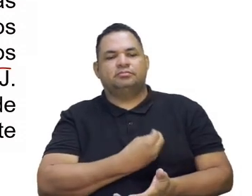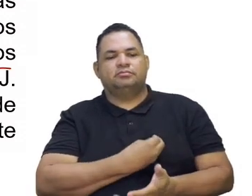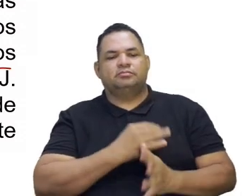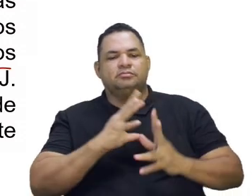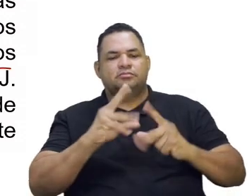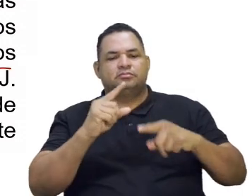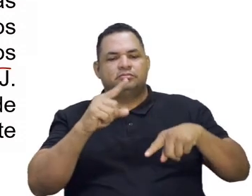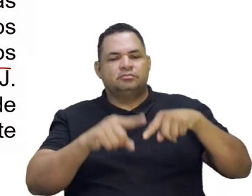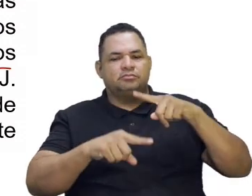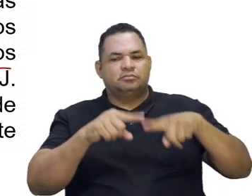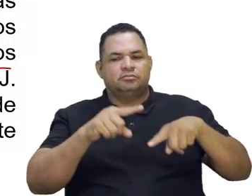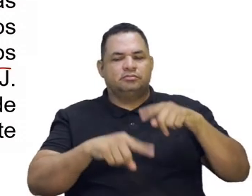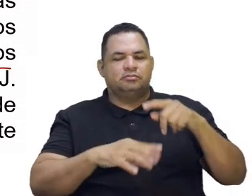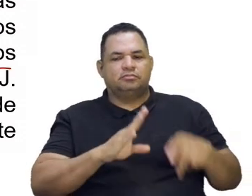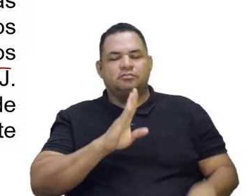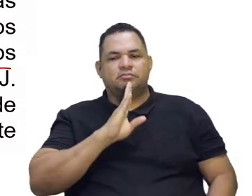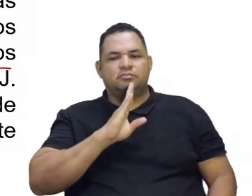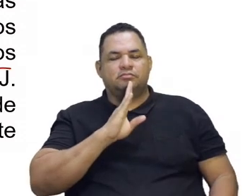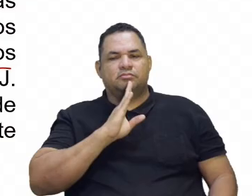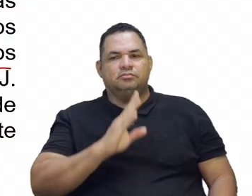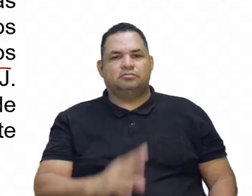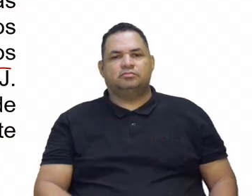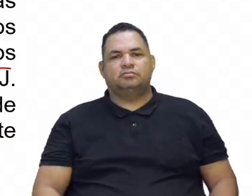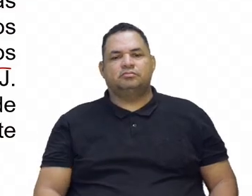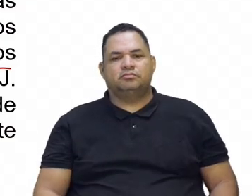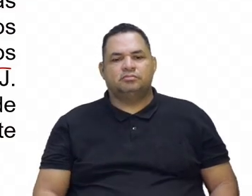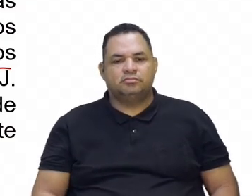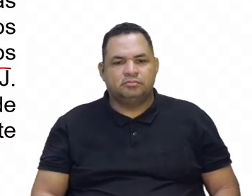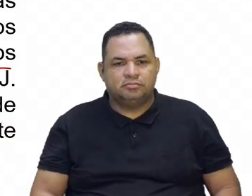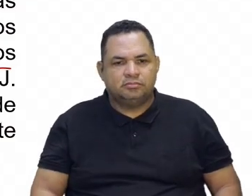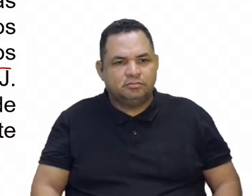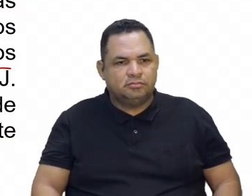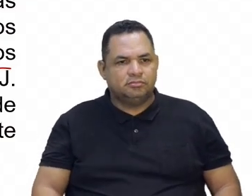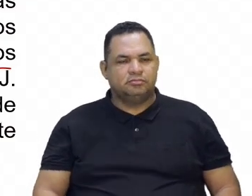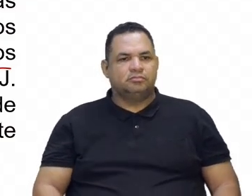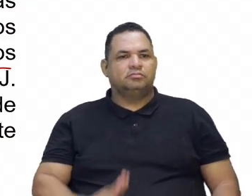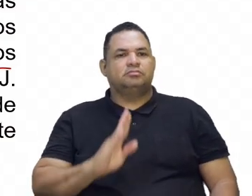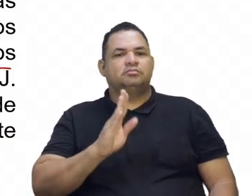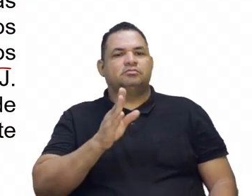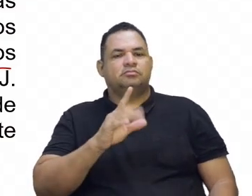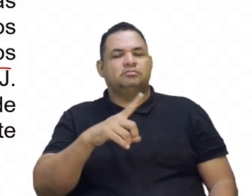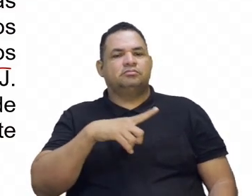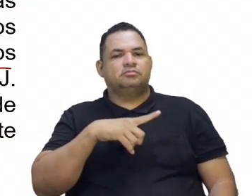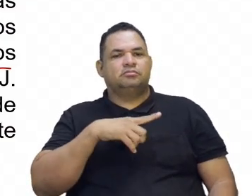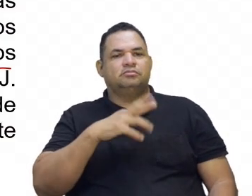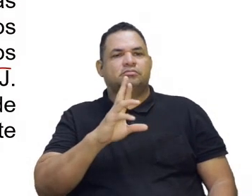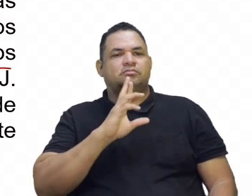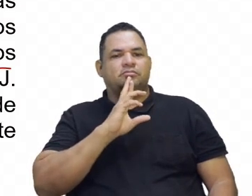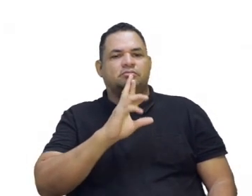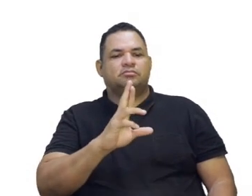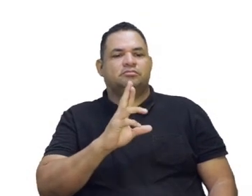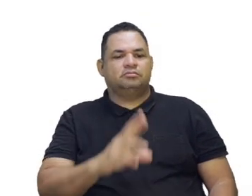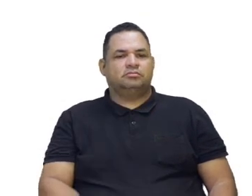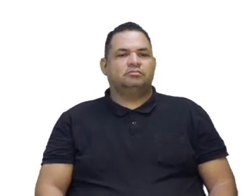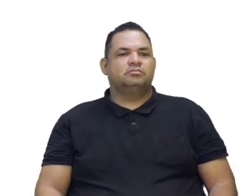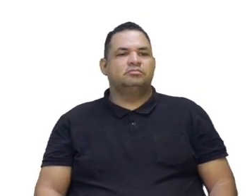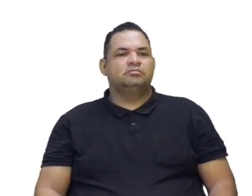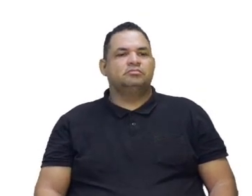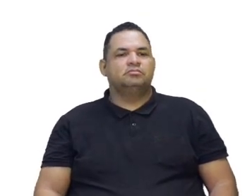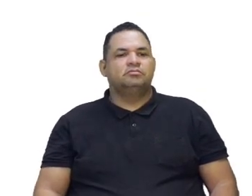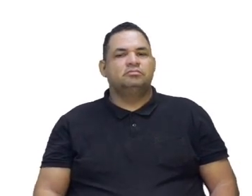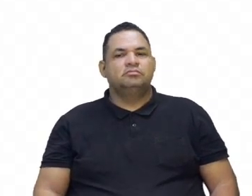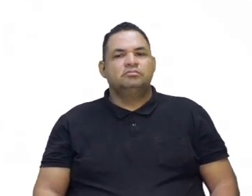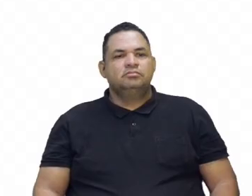Presente em todos os materiais conhecidos. Já preenchi, já vai vir a resposta, né, para vocês. Não, ainda